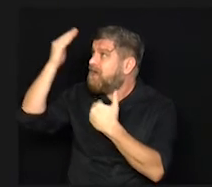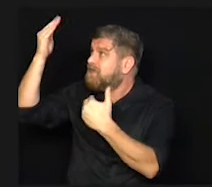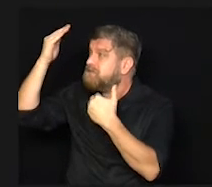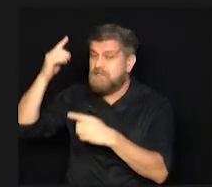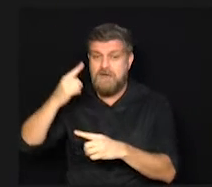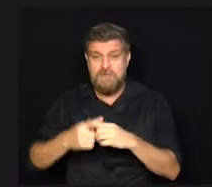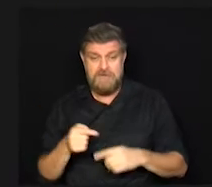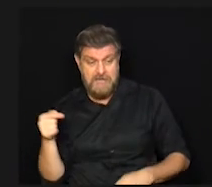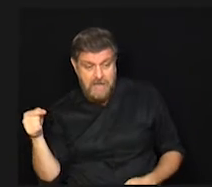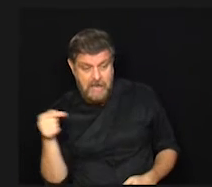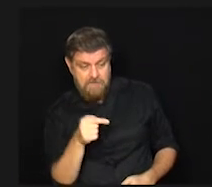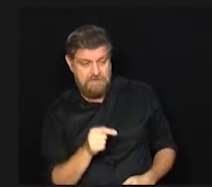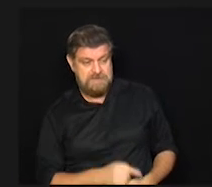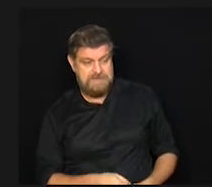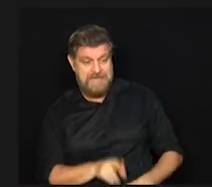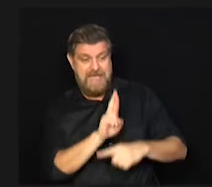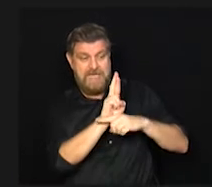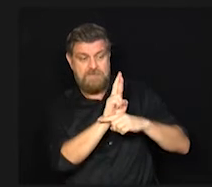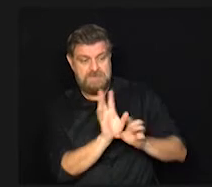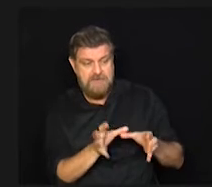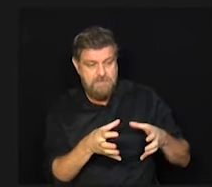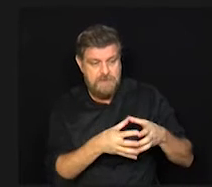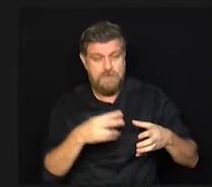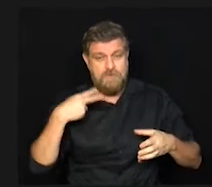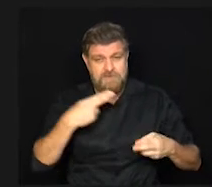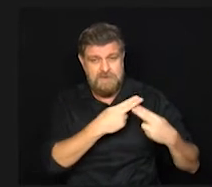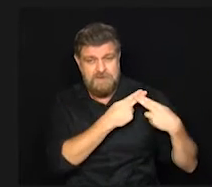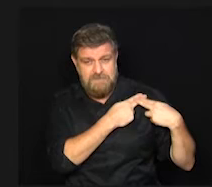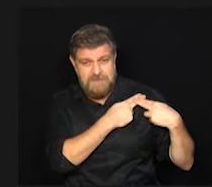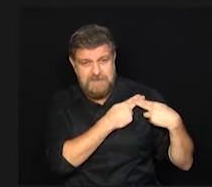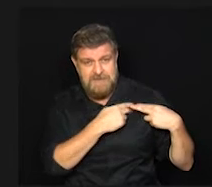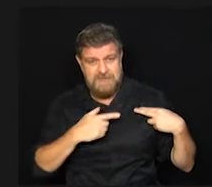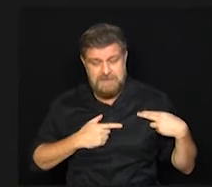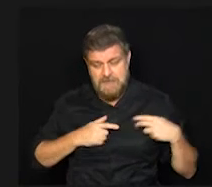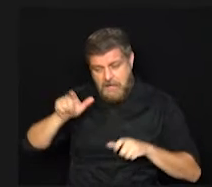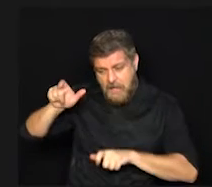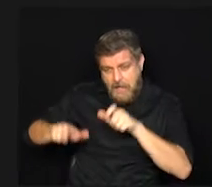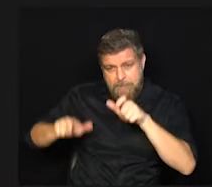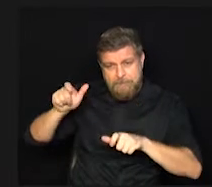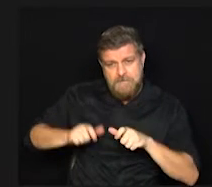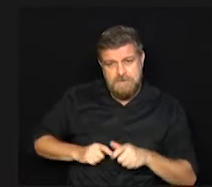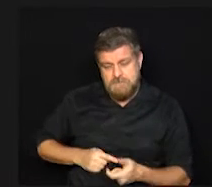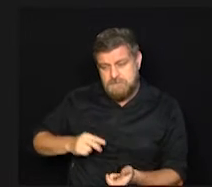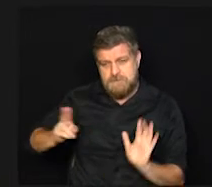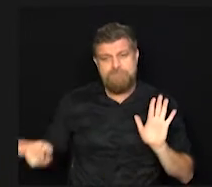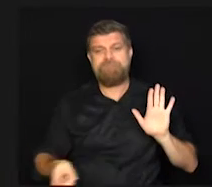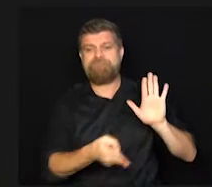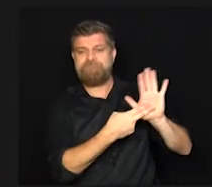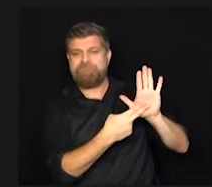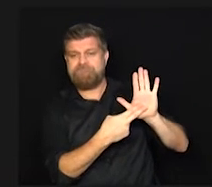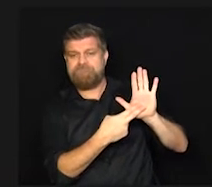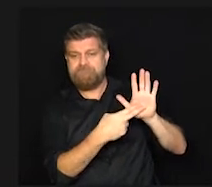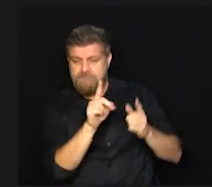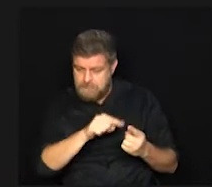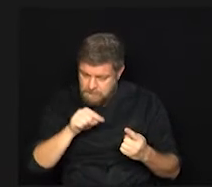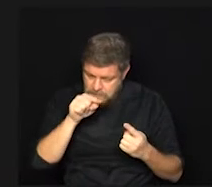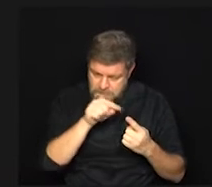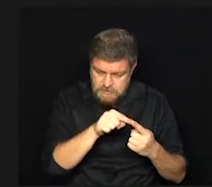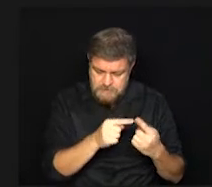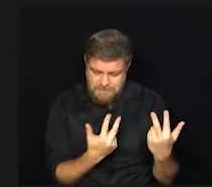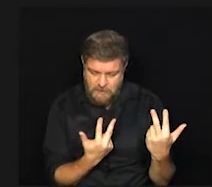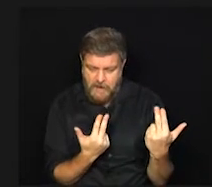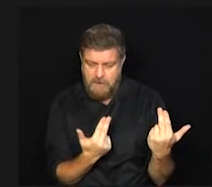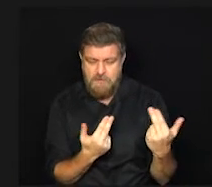tem alguém à frente de uma comissão, com outras pessoas que estão comprometidas na mesma comissão,